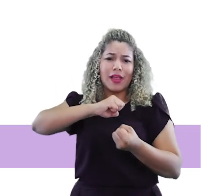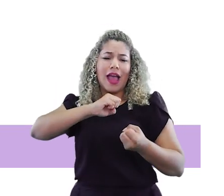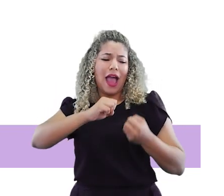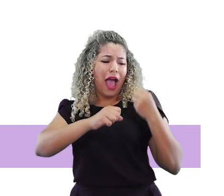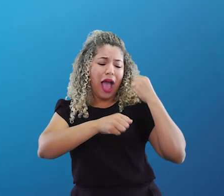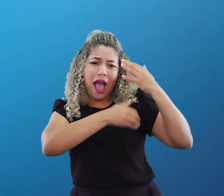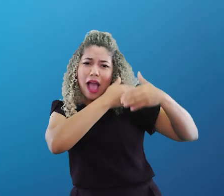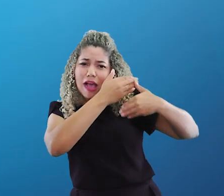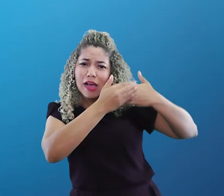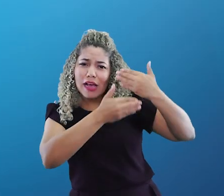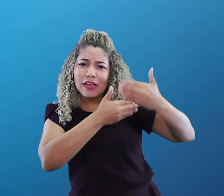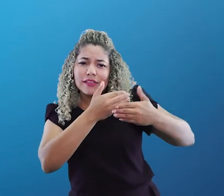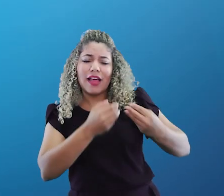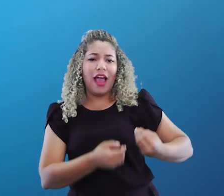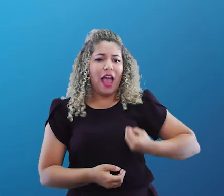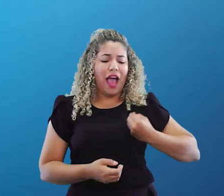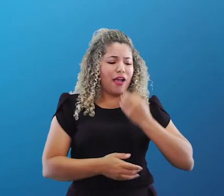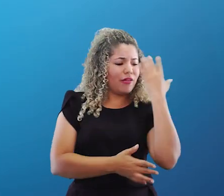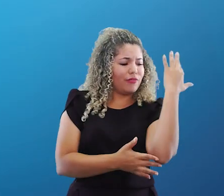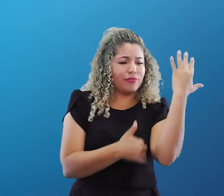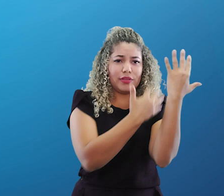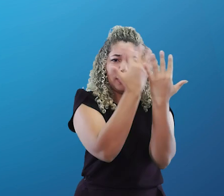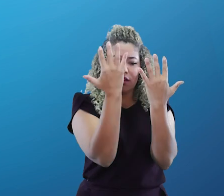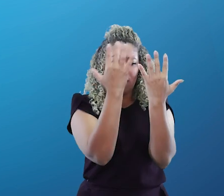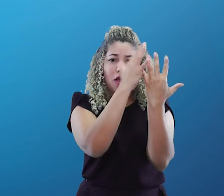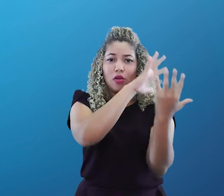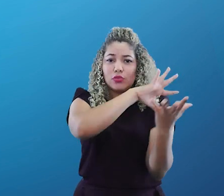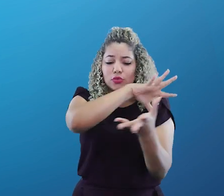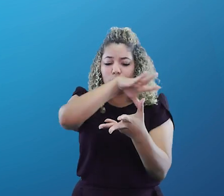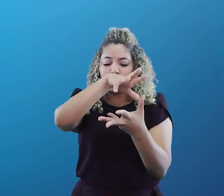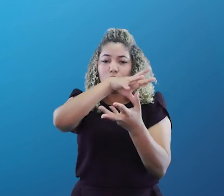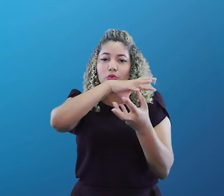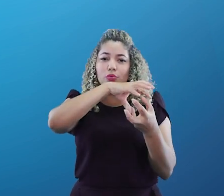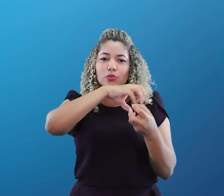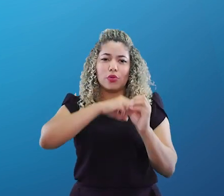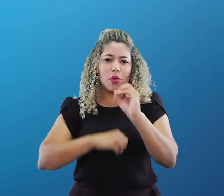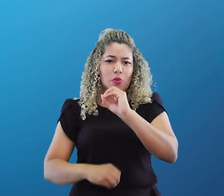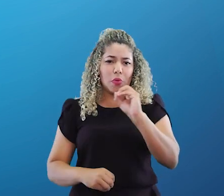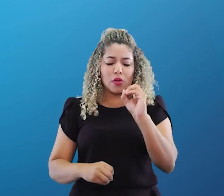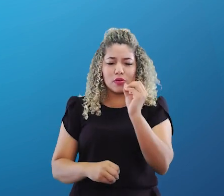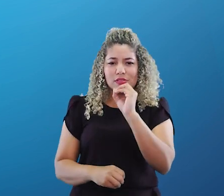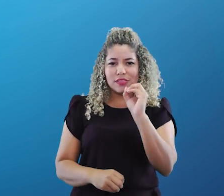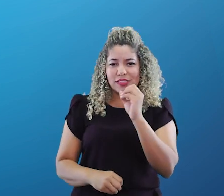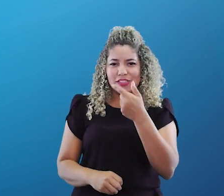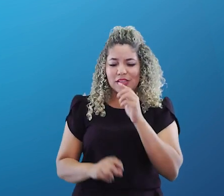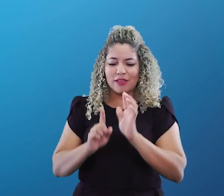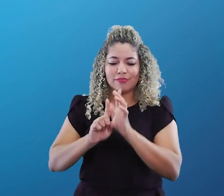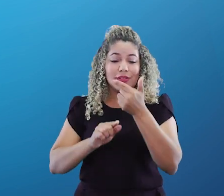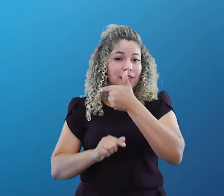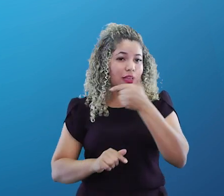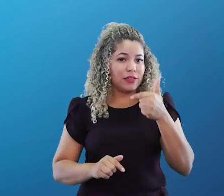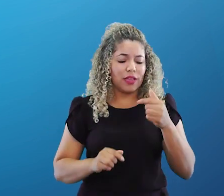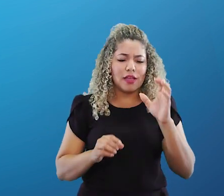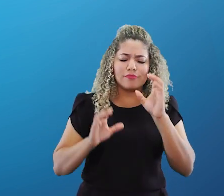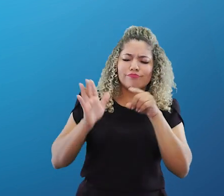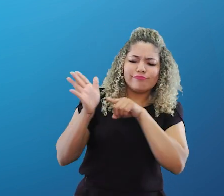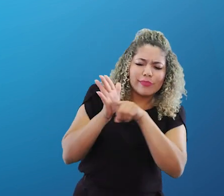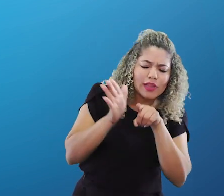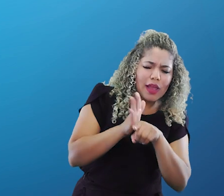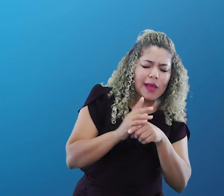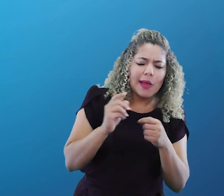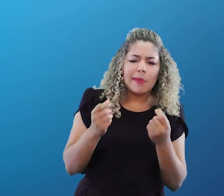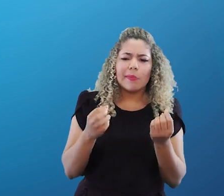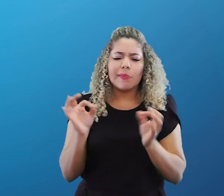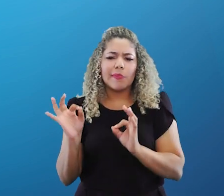mudança climática, a vida vegetal desapareceu e o oxigênio tornou-se escasso. Os cientistas estão desenvolvendo